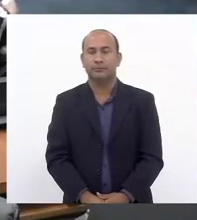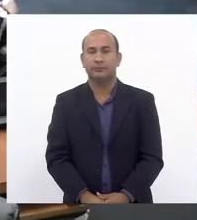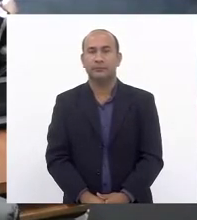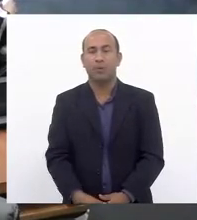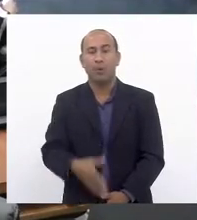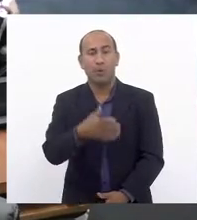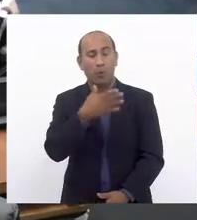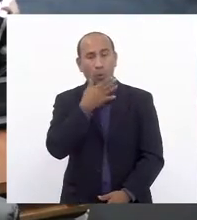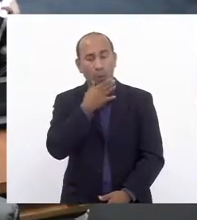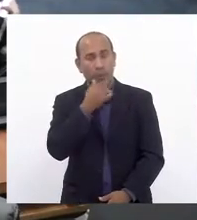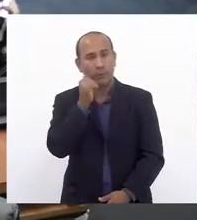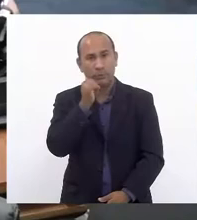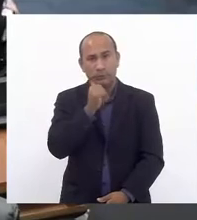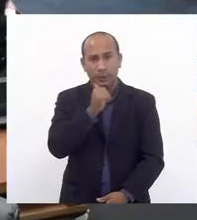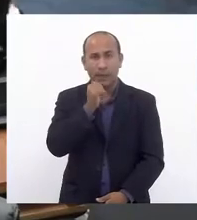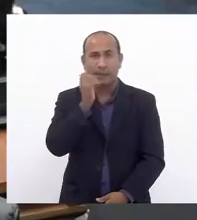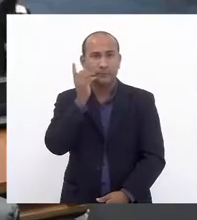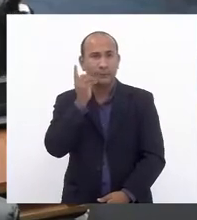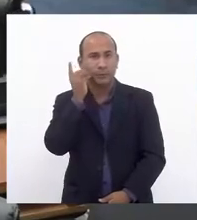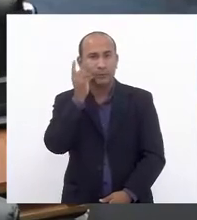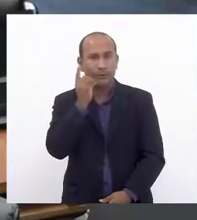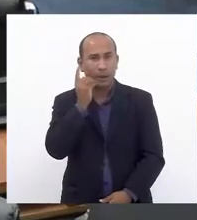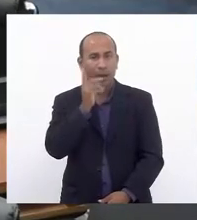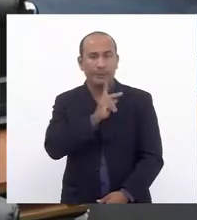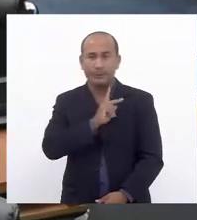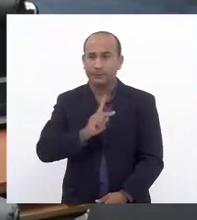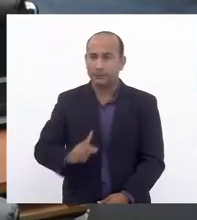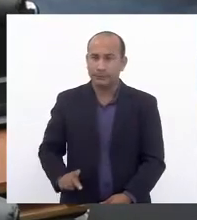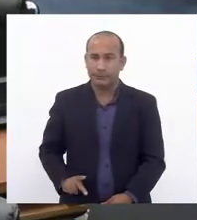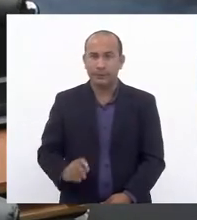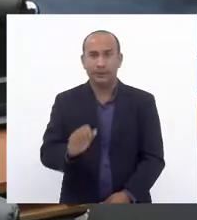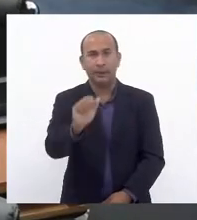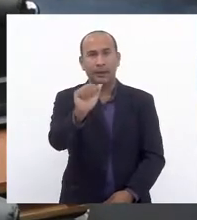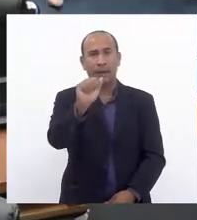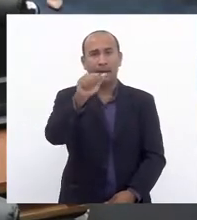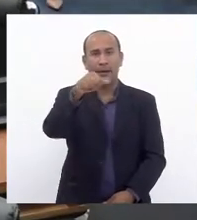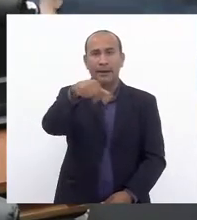Senhoras deputadas, senhores deputados, presidente André Siciliano,